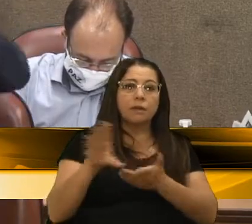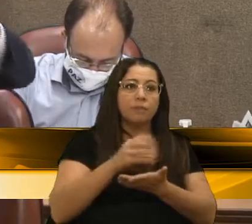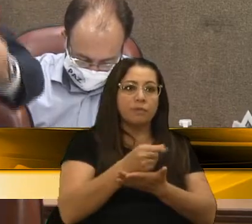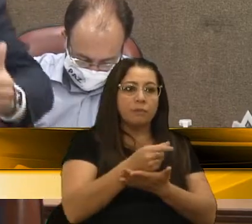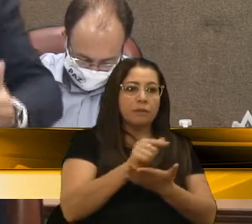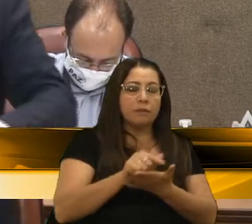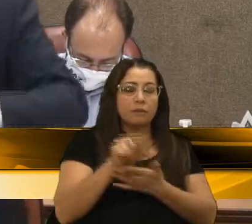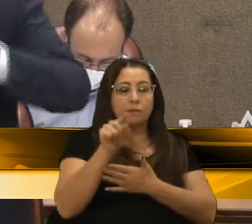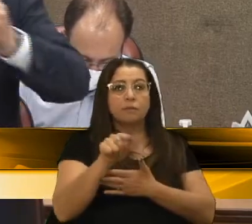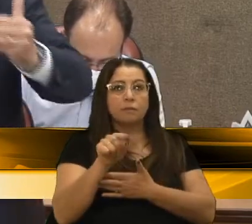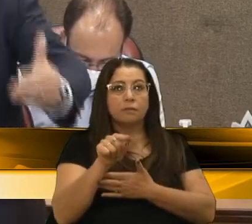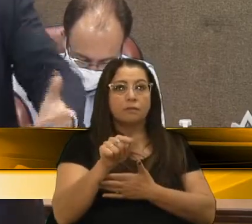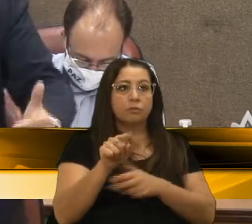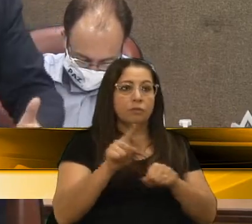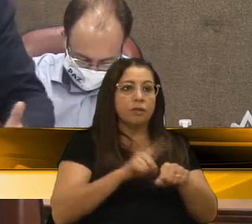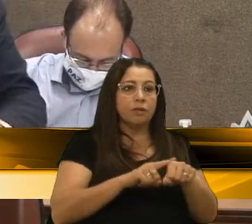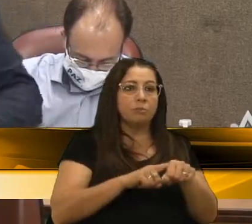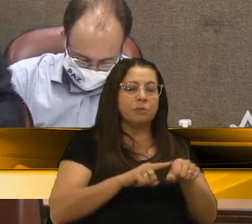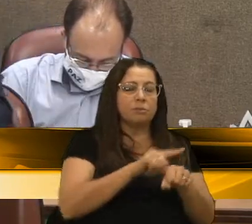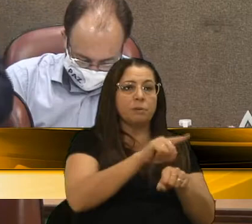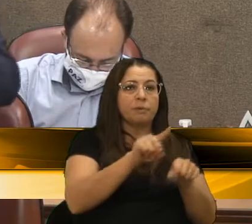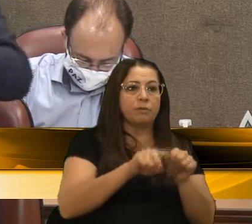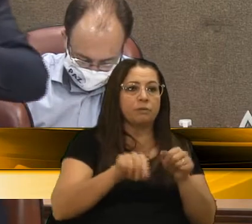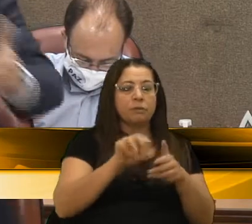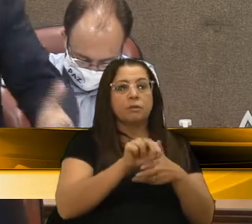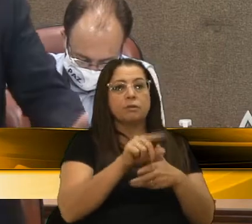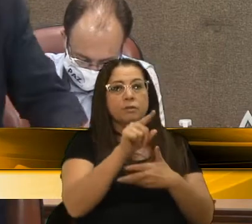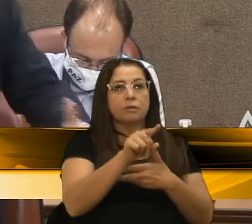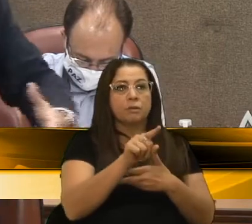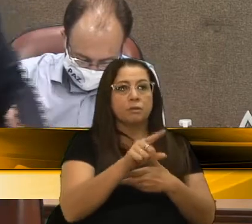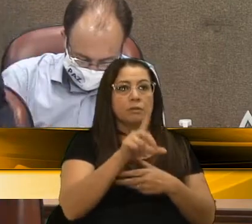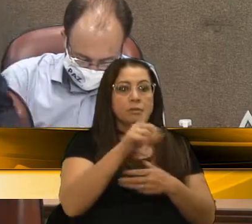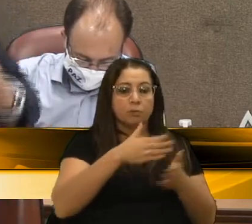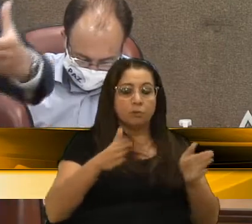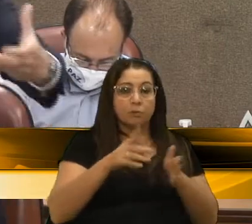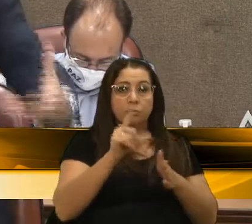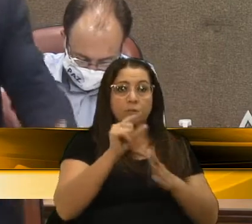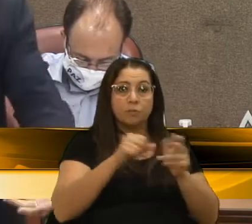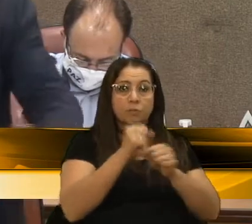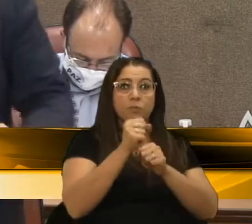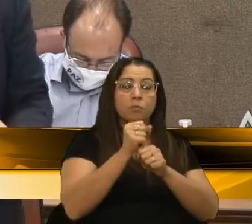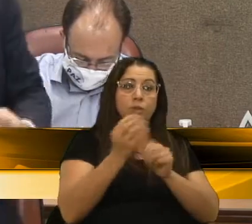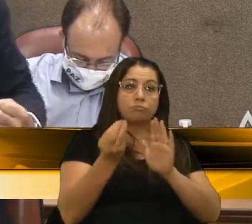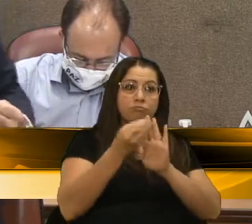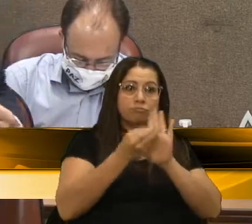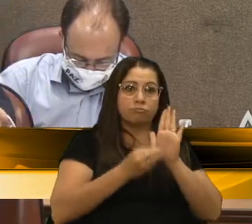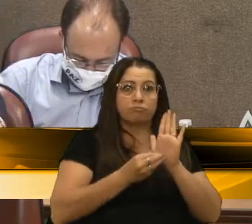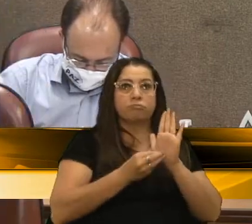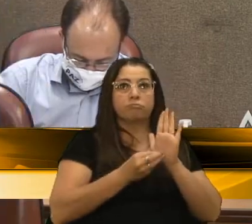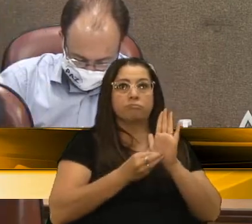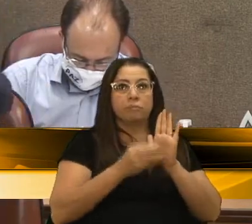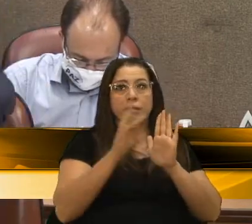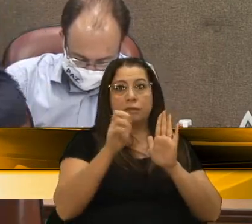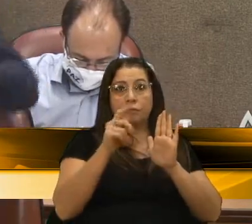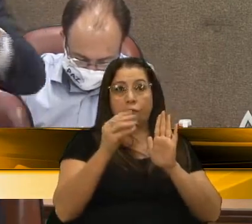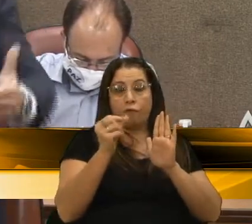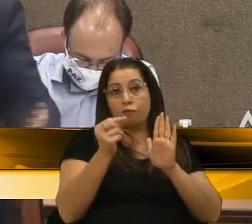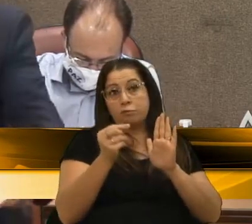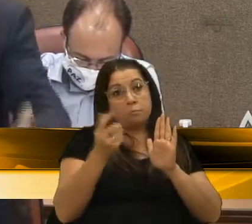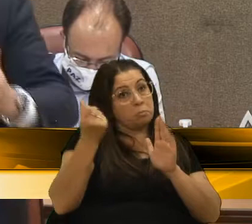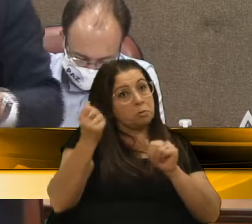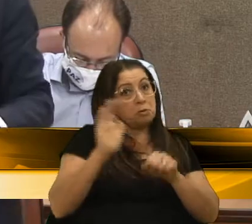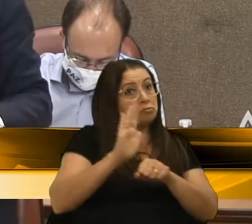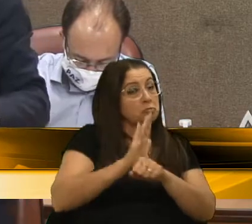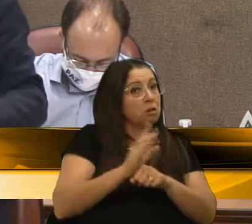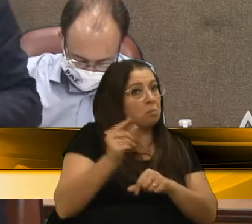que parte dos honorários sucumbenciais, pelo prazo de 10 anos, pudesse compor esse fundo, para, quem sabe, ajudar um